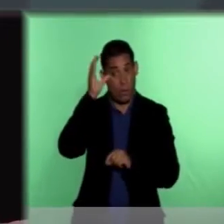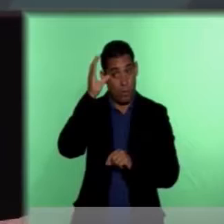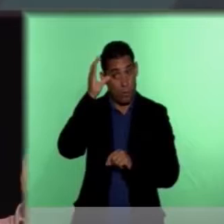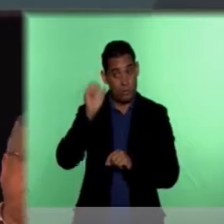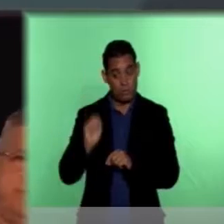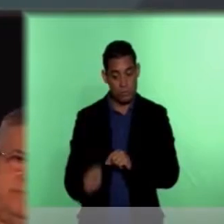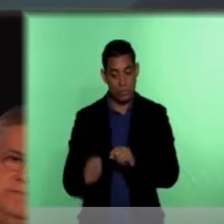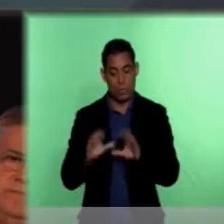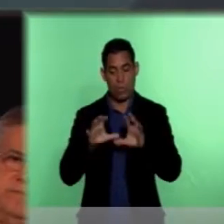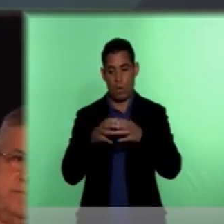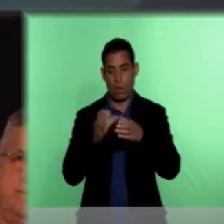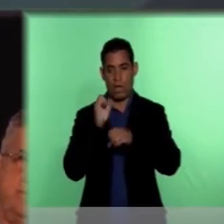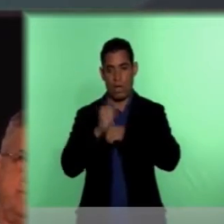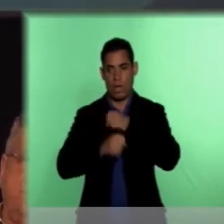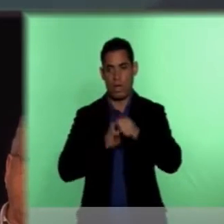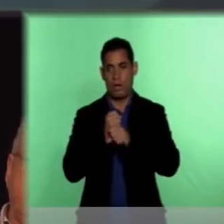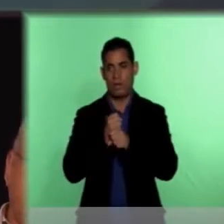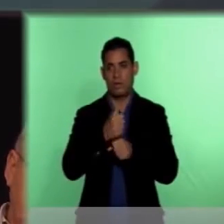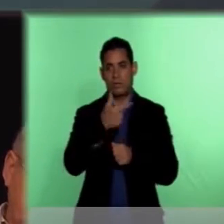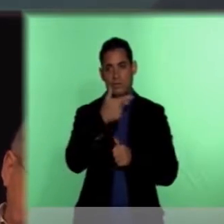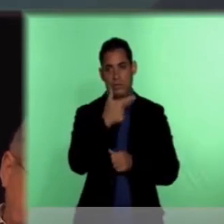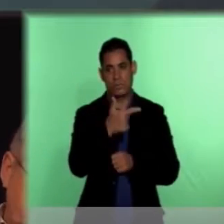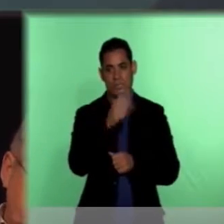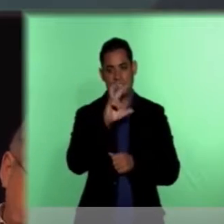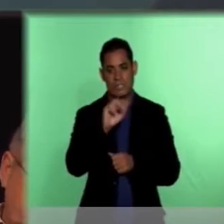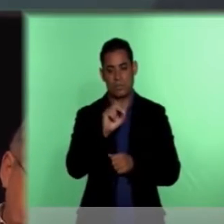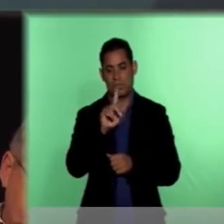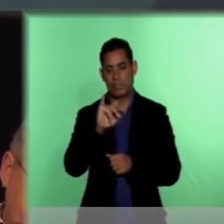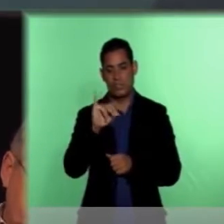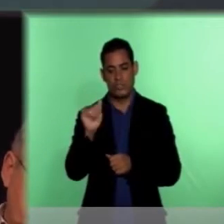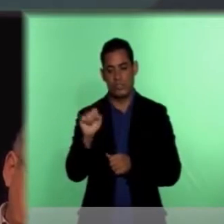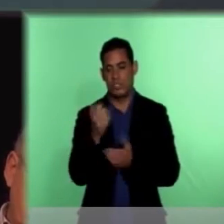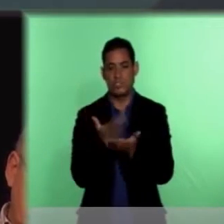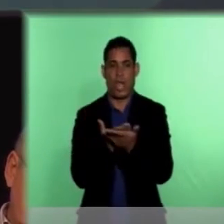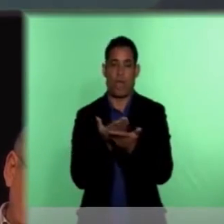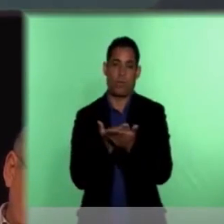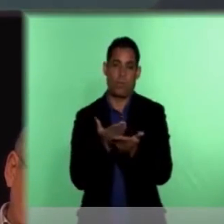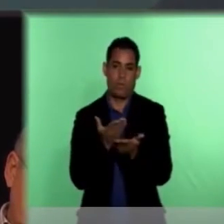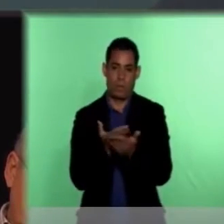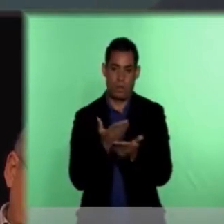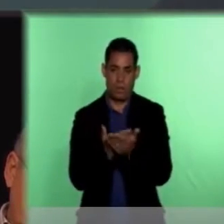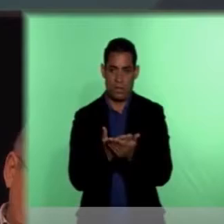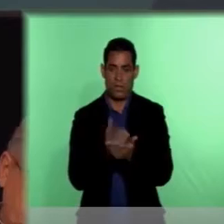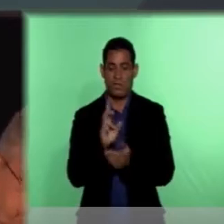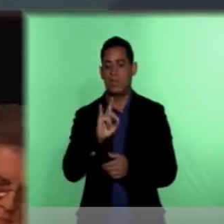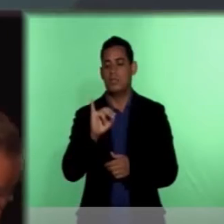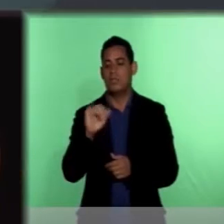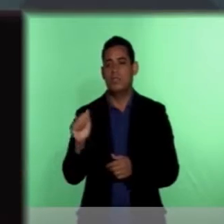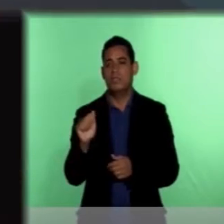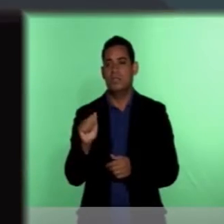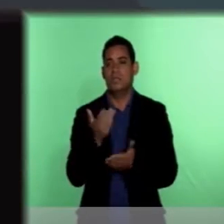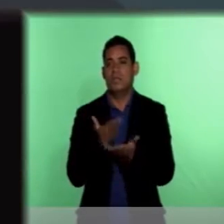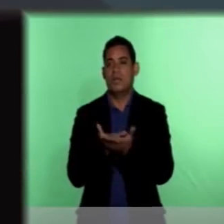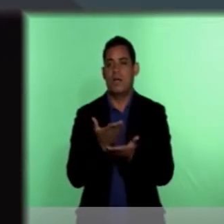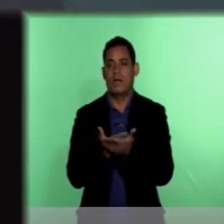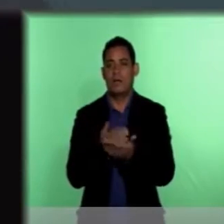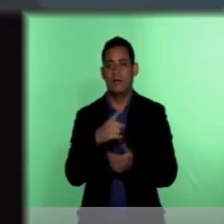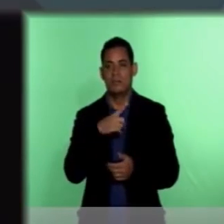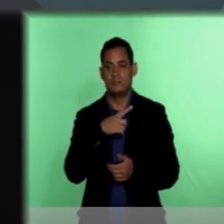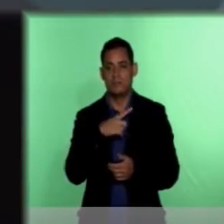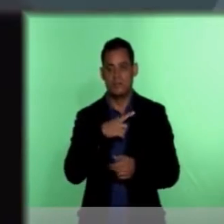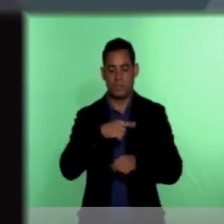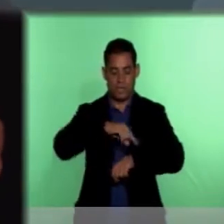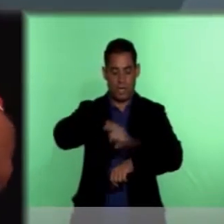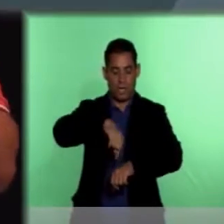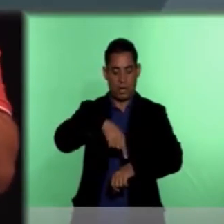até 2008, tinha 250 dias de dias letivos. O dia letivo na Coreia do Sul, ele é composto de uma carga